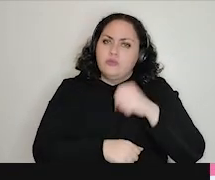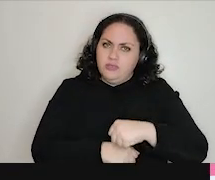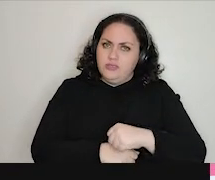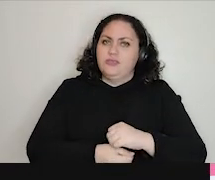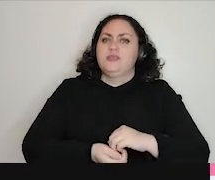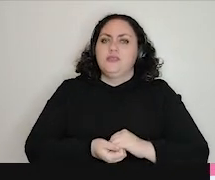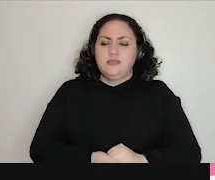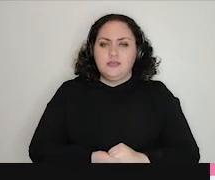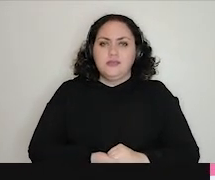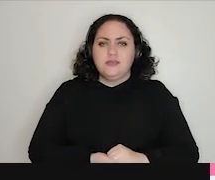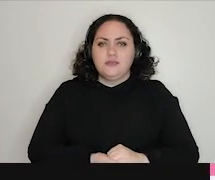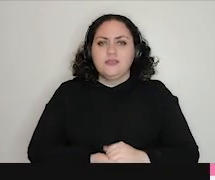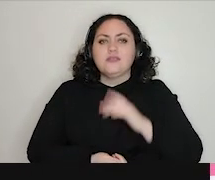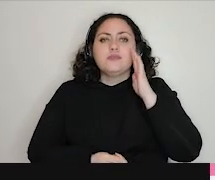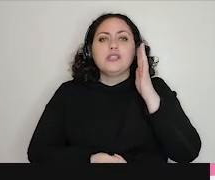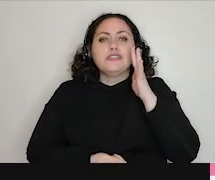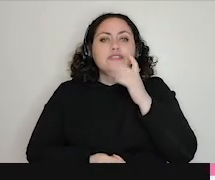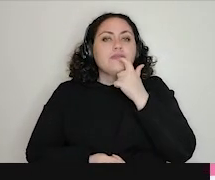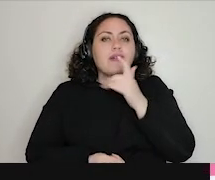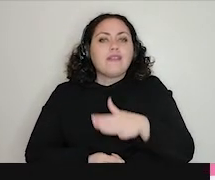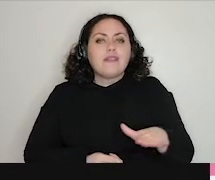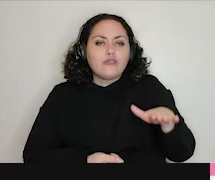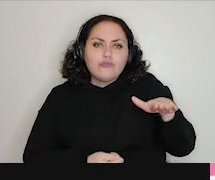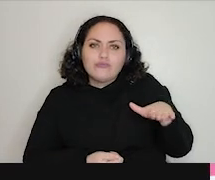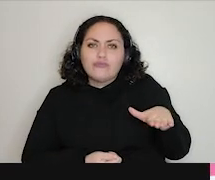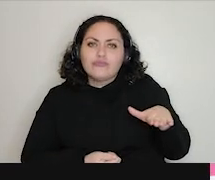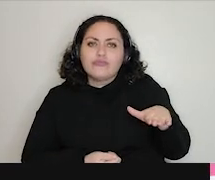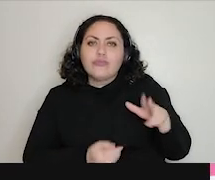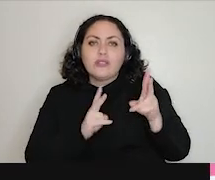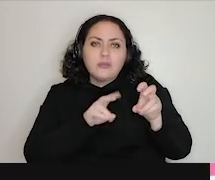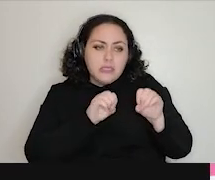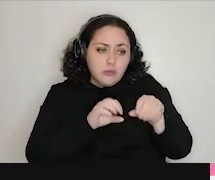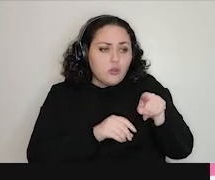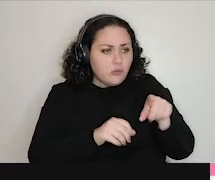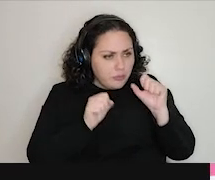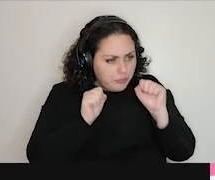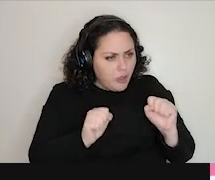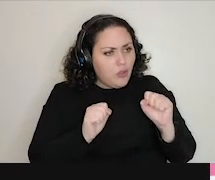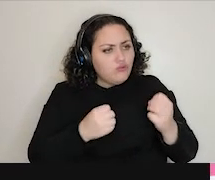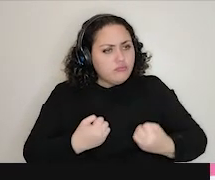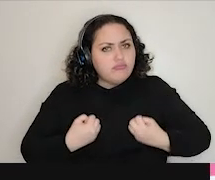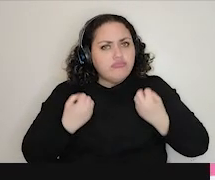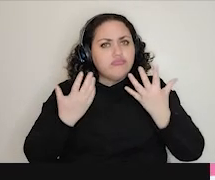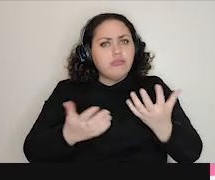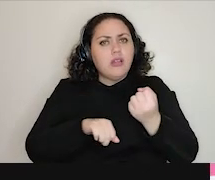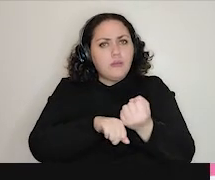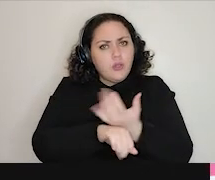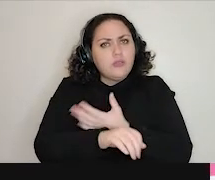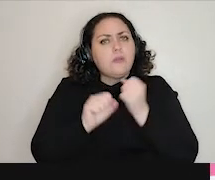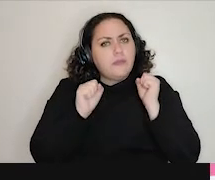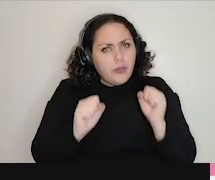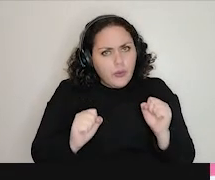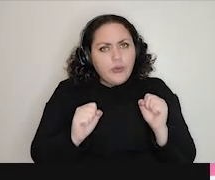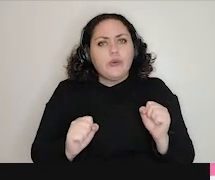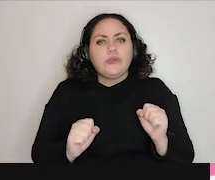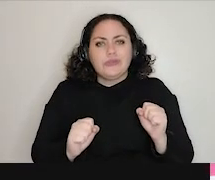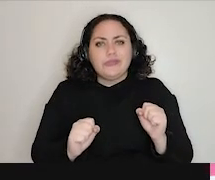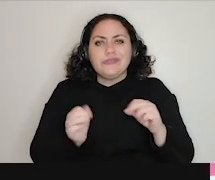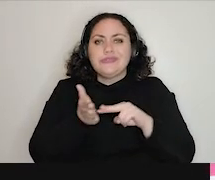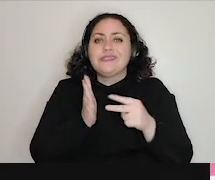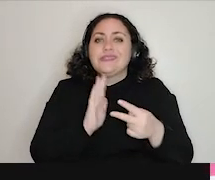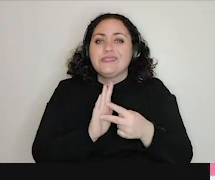sentimentos. Quem dera as crianças e os meninos desde cedo fossem orientados que eles pudessem demonstrar suas